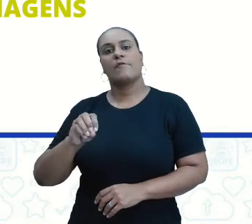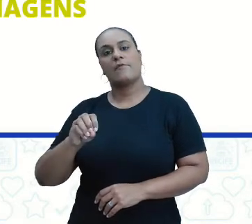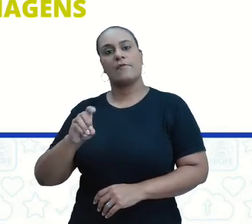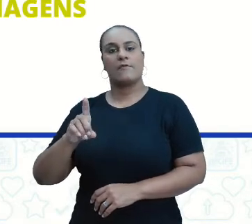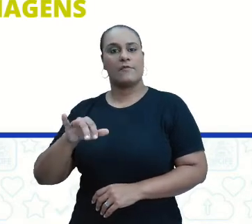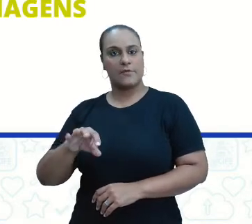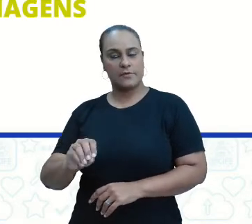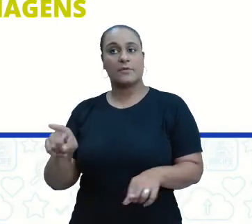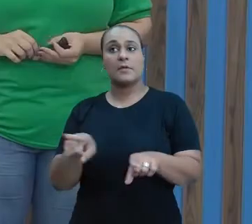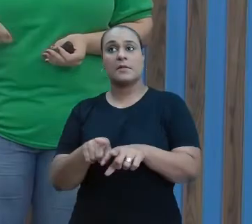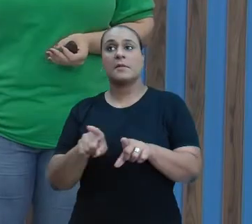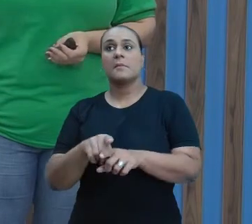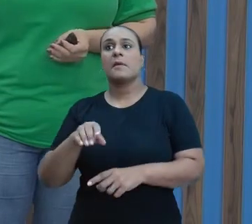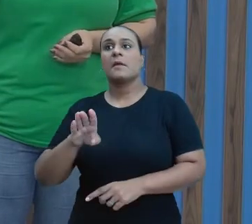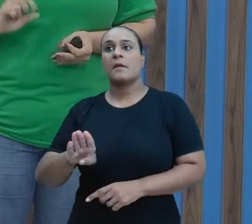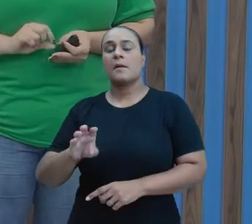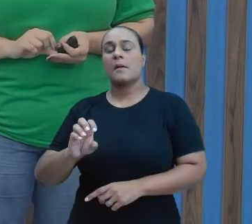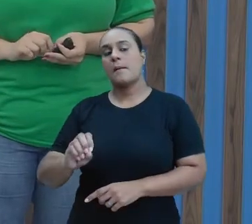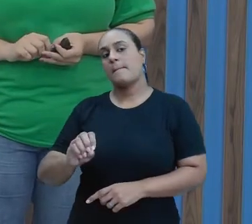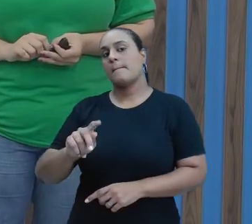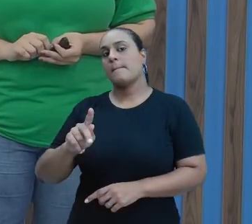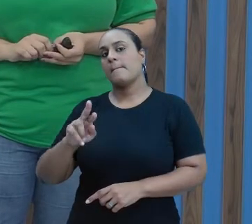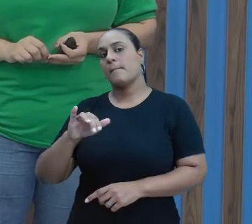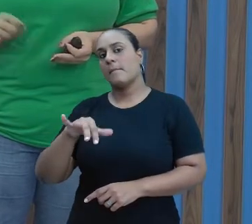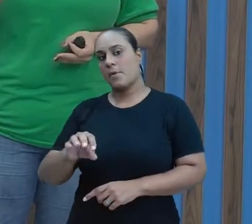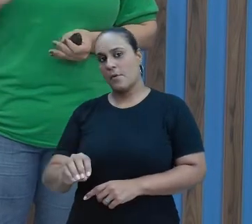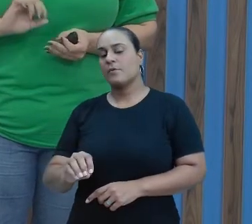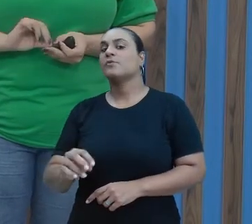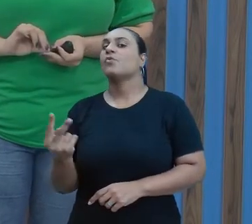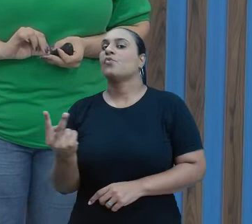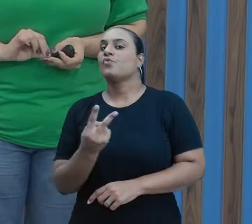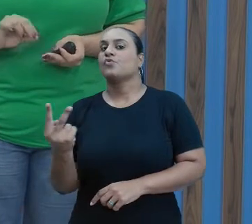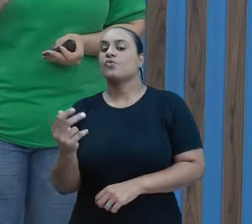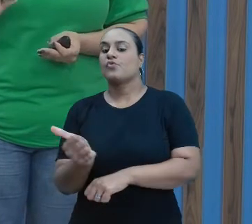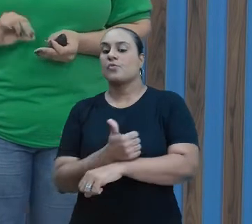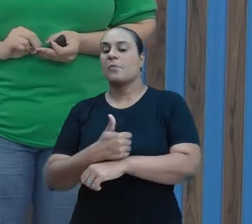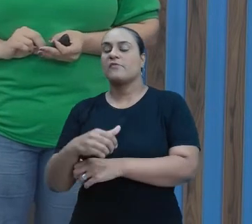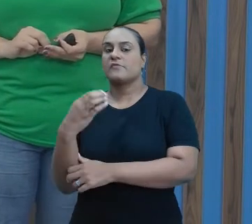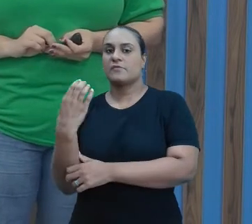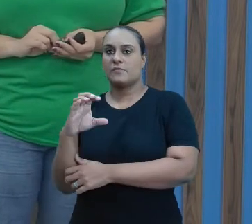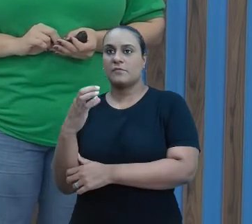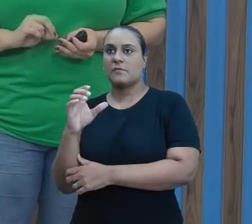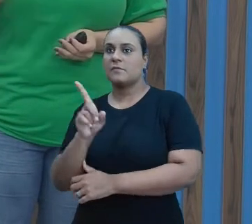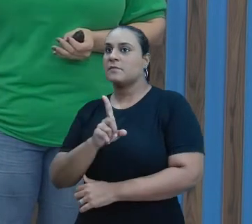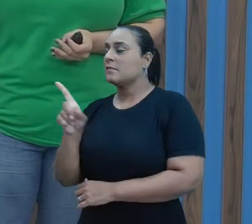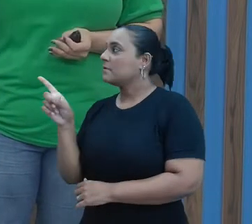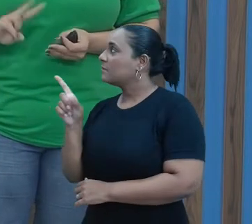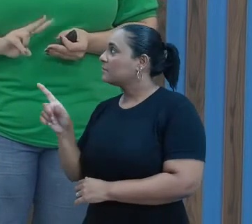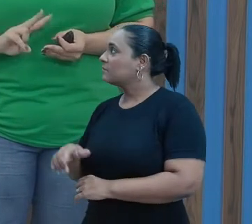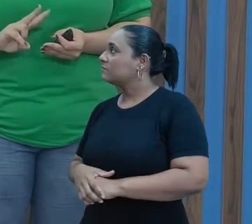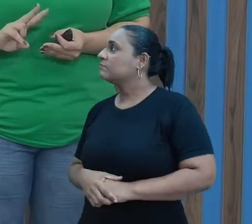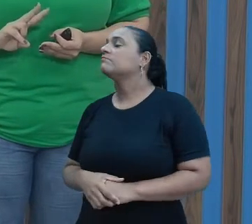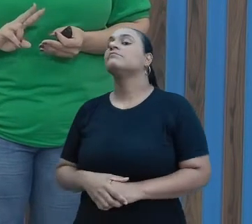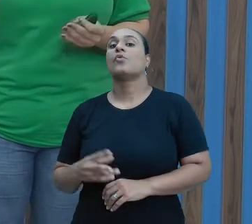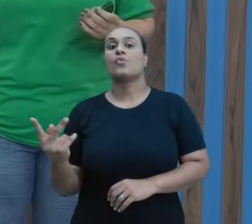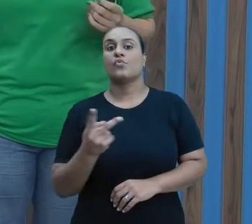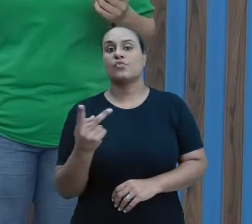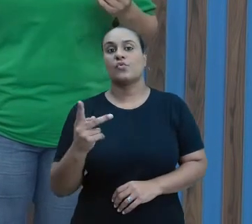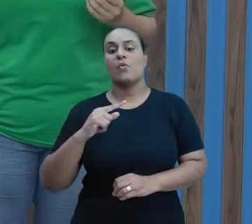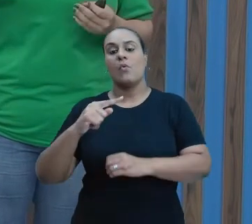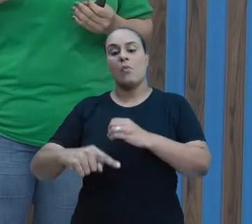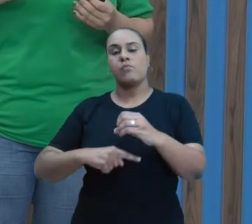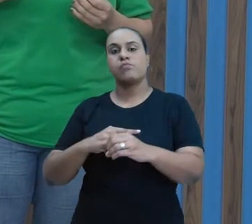falamos aqui, eu e a professora Isabel, desses dois cientistas, né? Rutherford e Bohr. Então, esses dois elementos